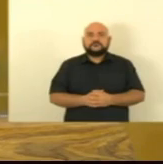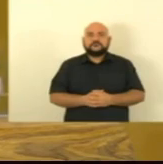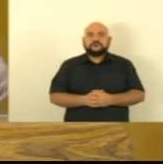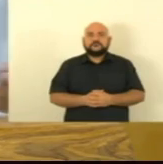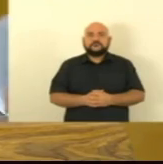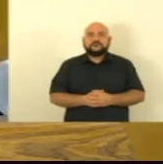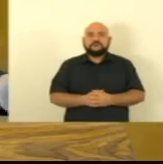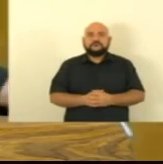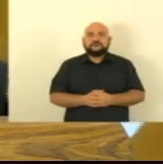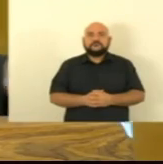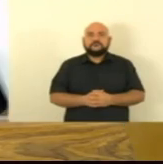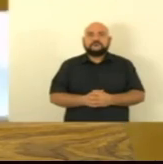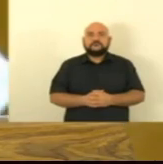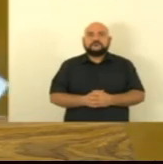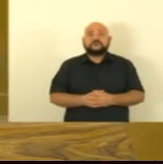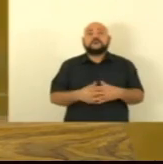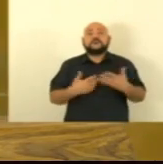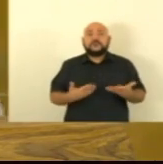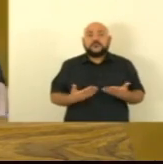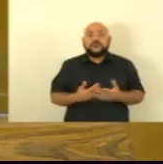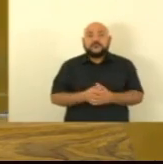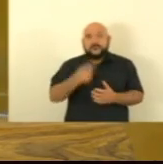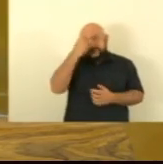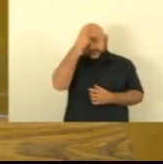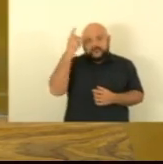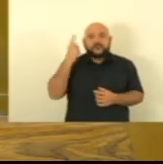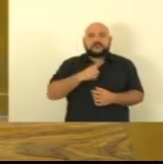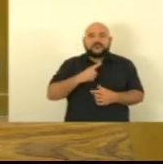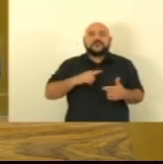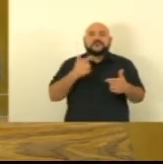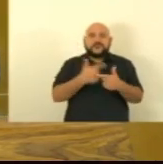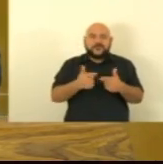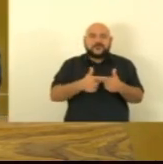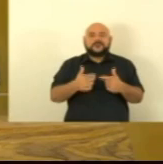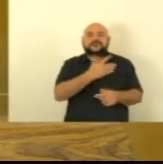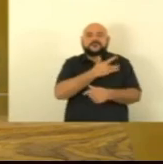a quem tem a comorbidade.